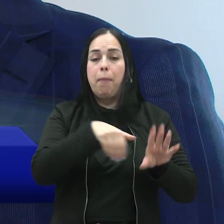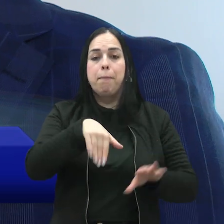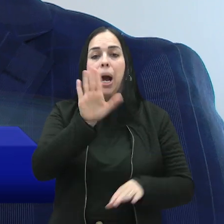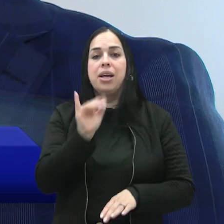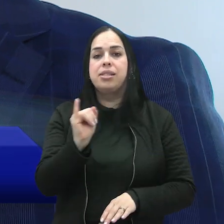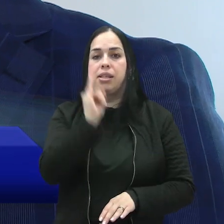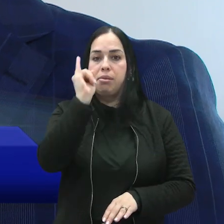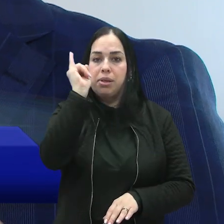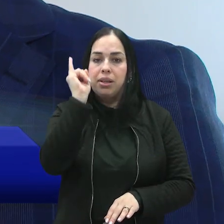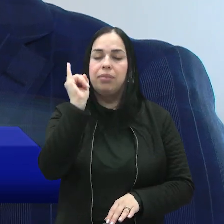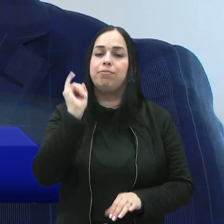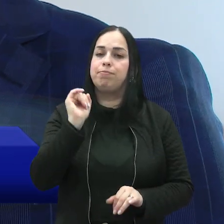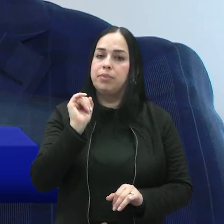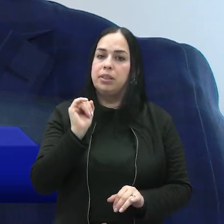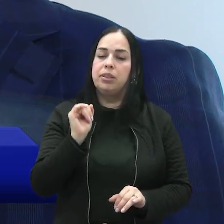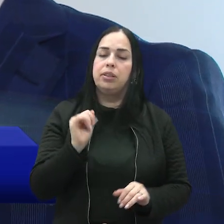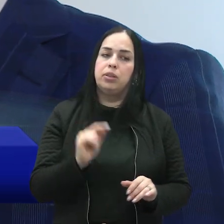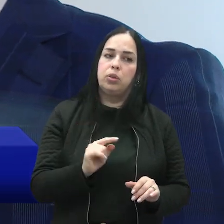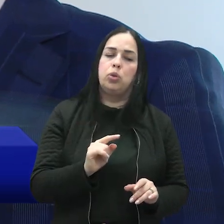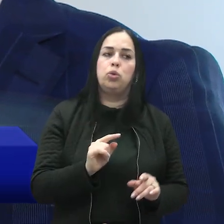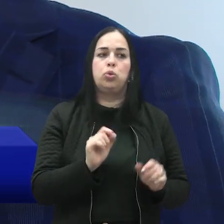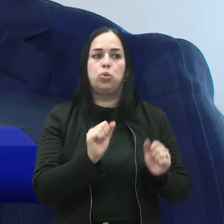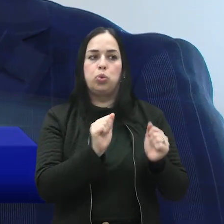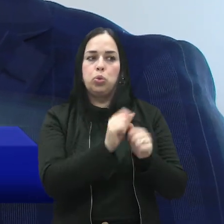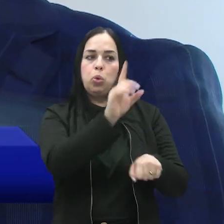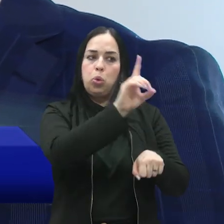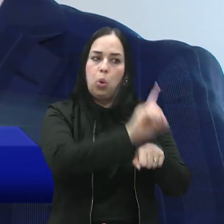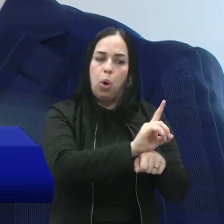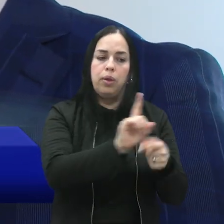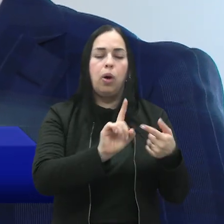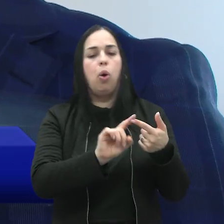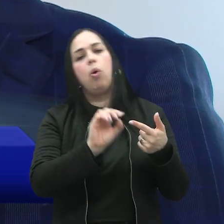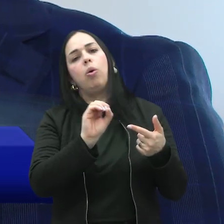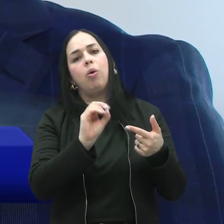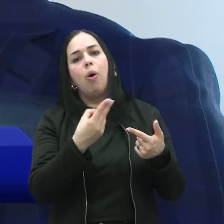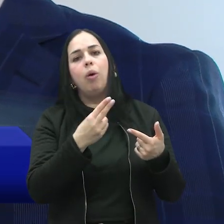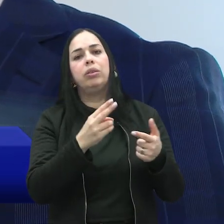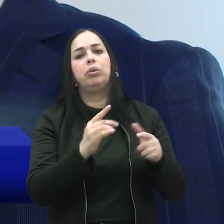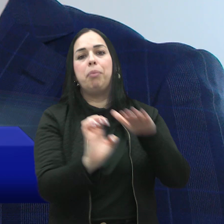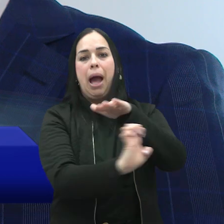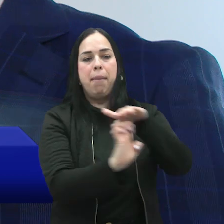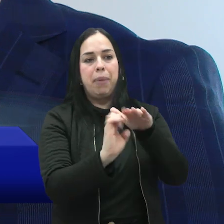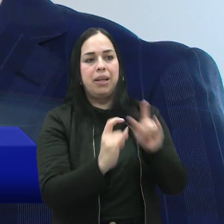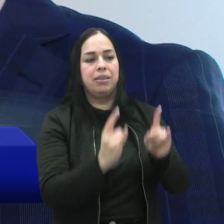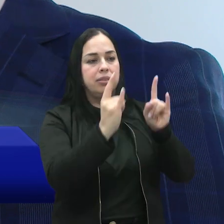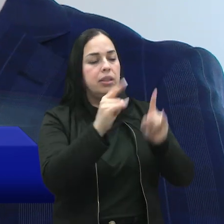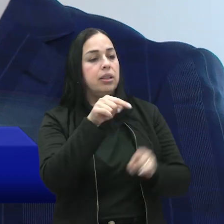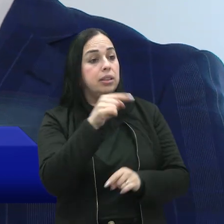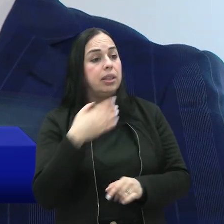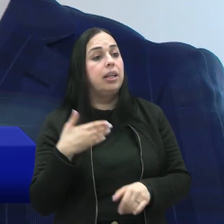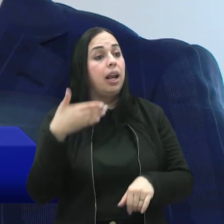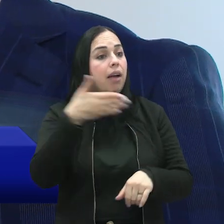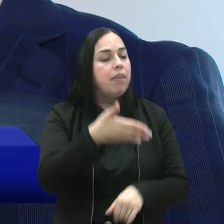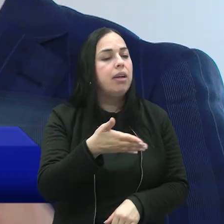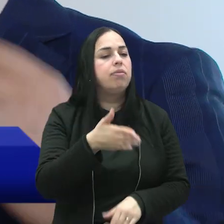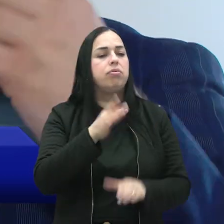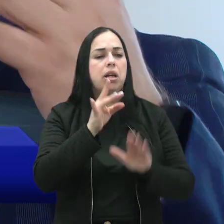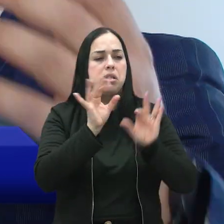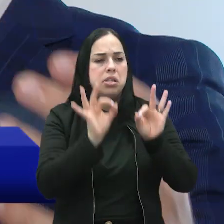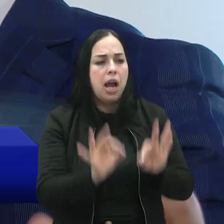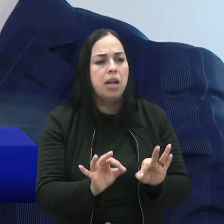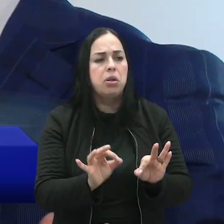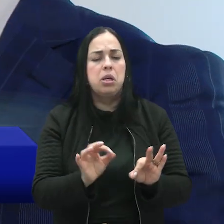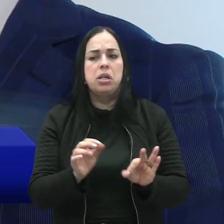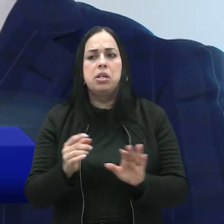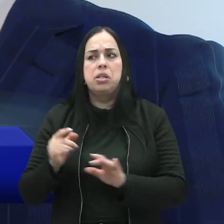mais importante de quem vai financiar, seja direto com o proprietário ou de uma construtora, se você vai na construtora, vê se é uma construtora idônea, vê se tem